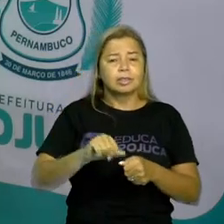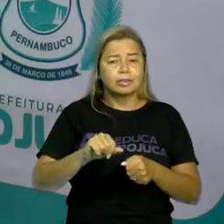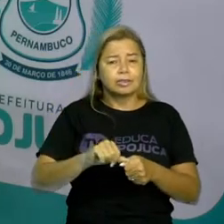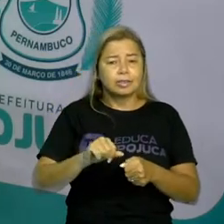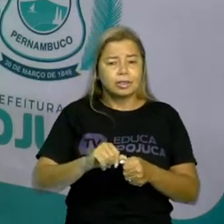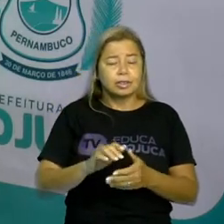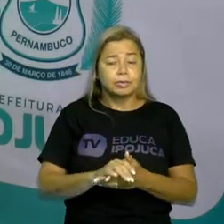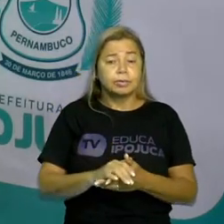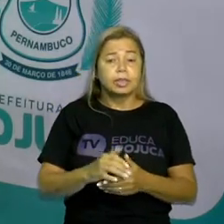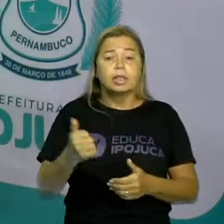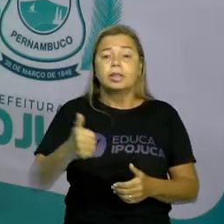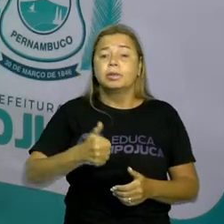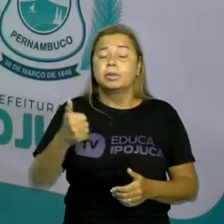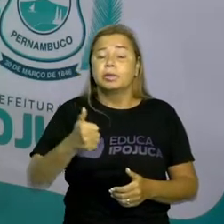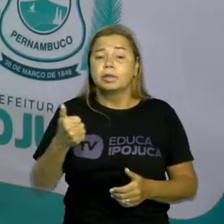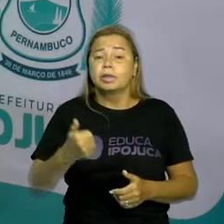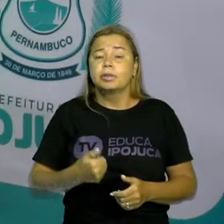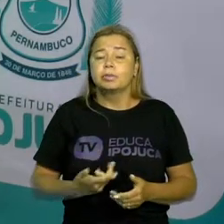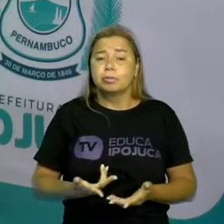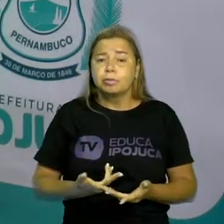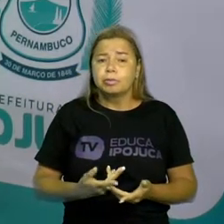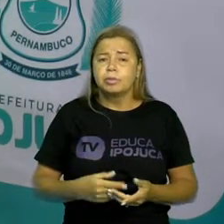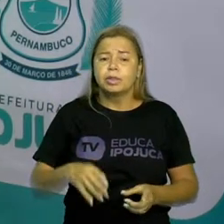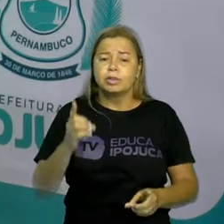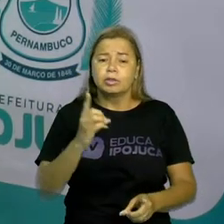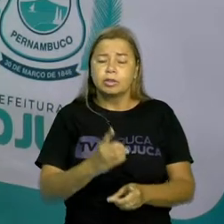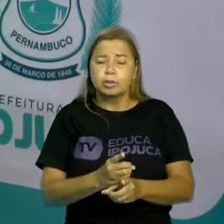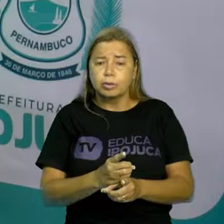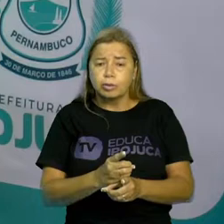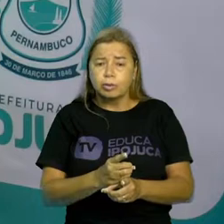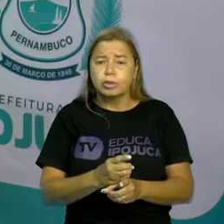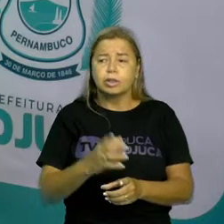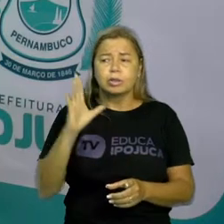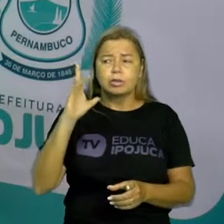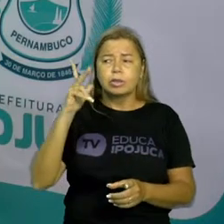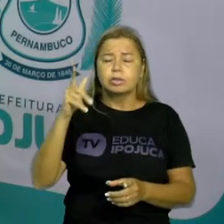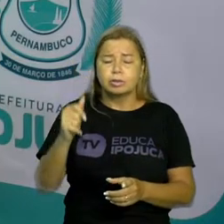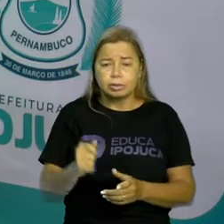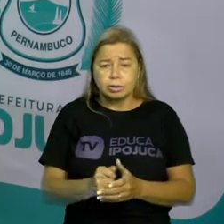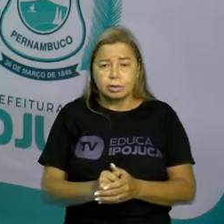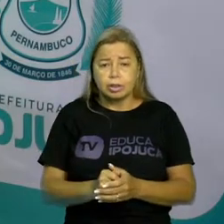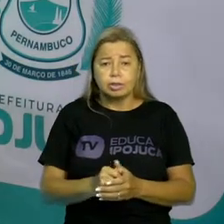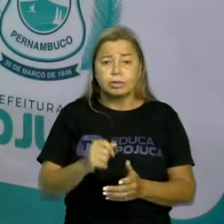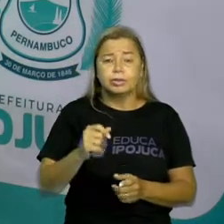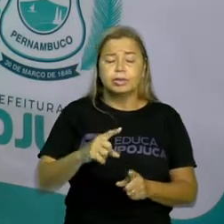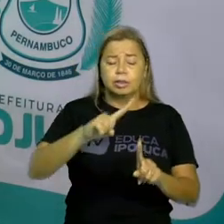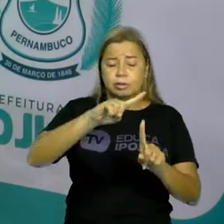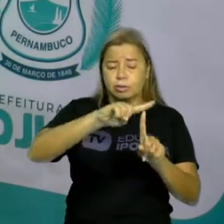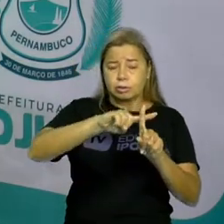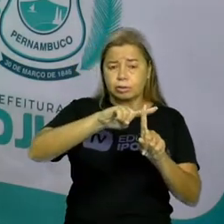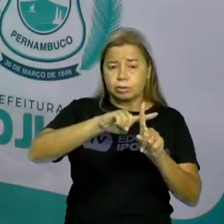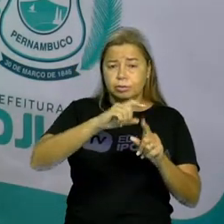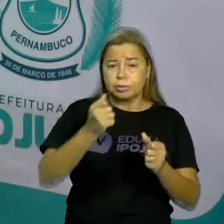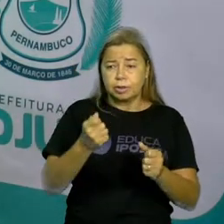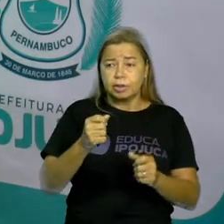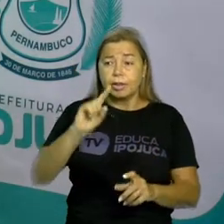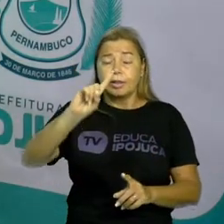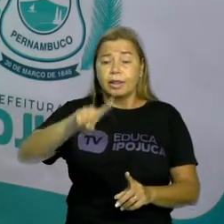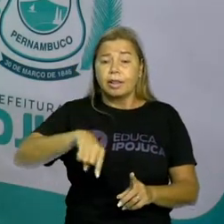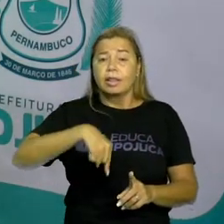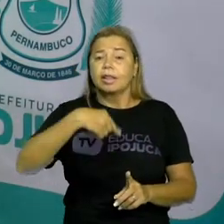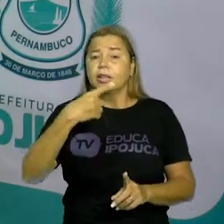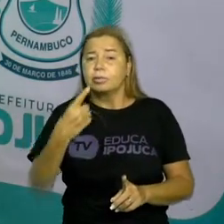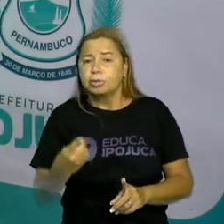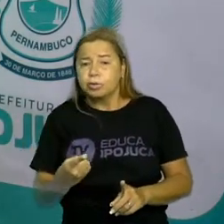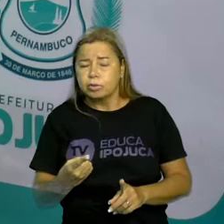fiz uma soma, achei um resultado. Peguei o total do número, coloquei o que eu